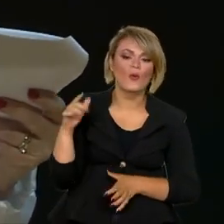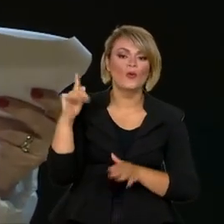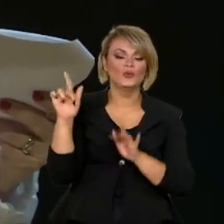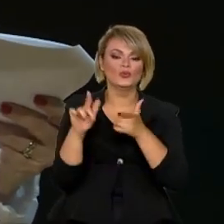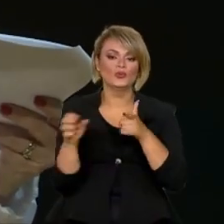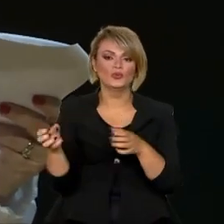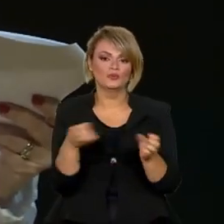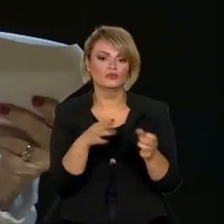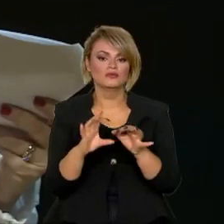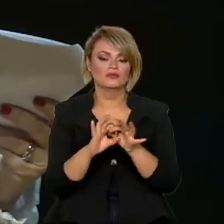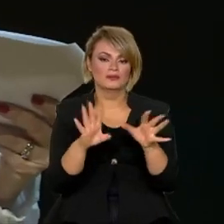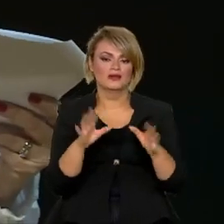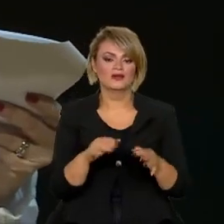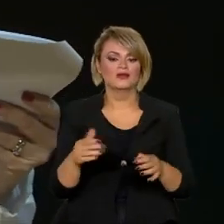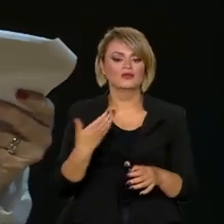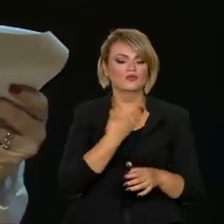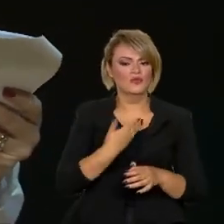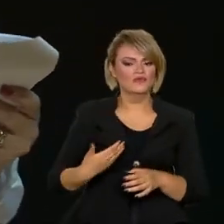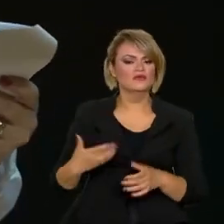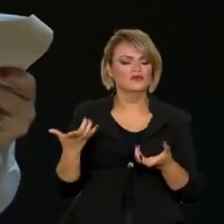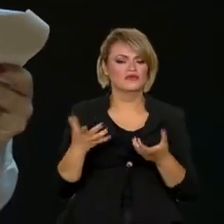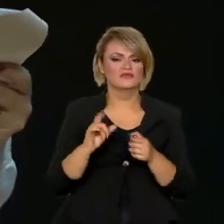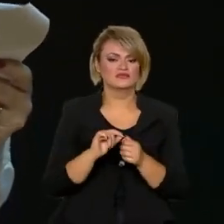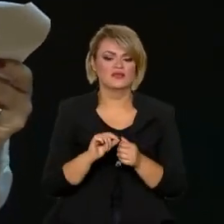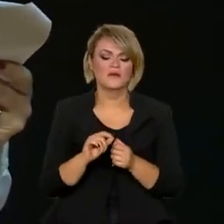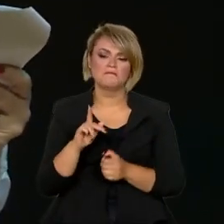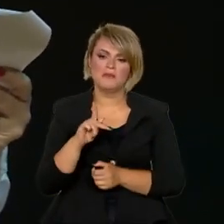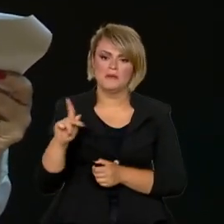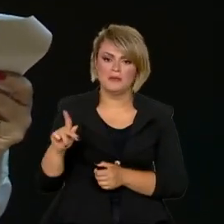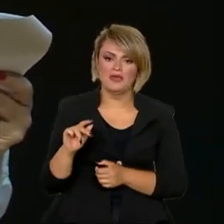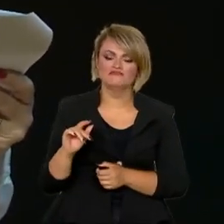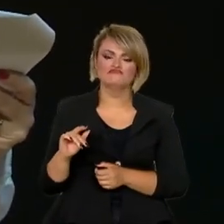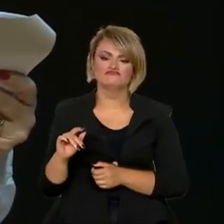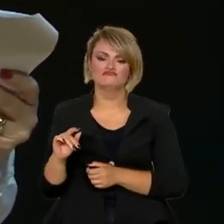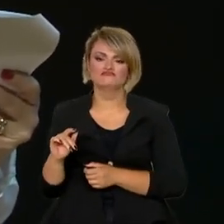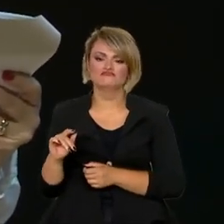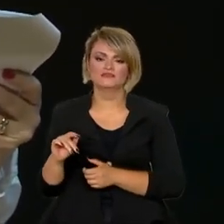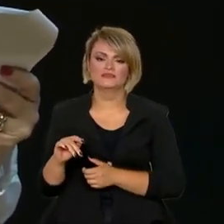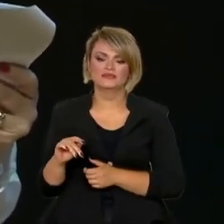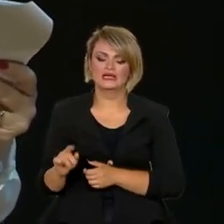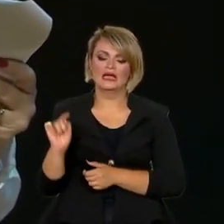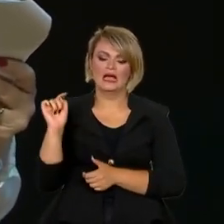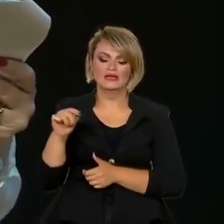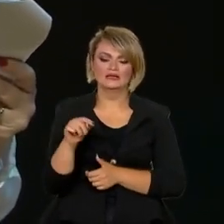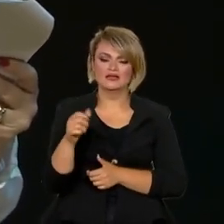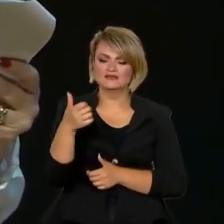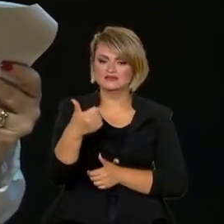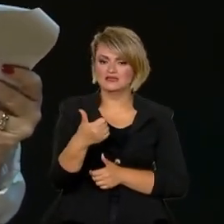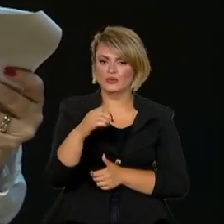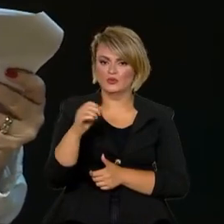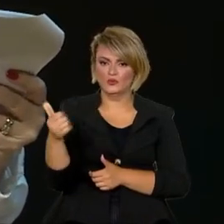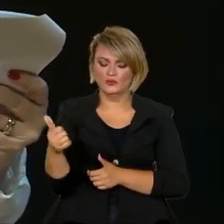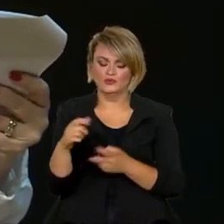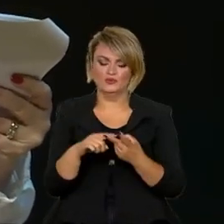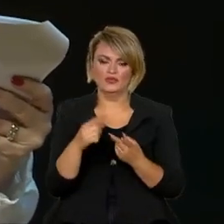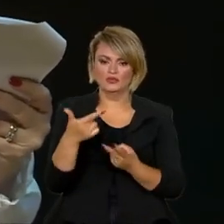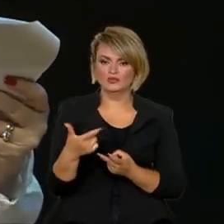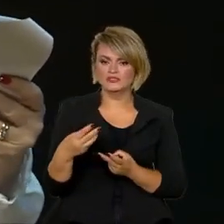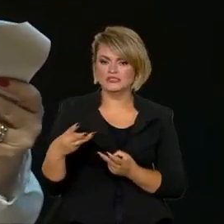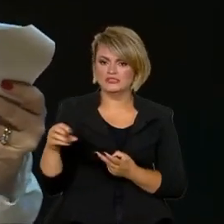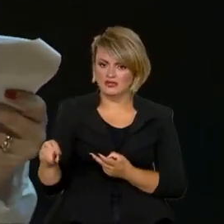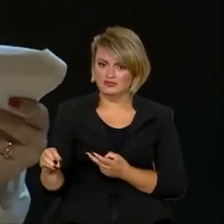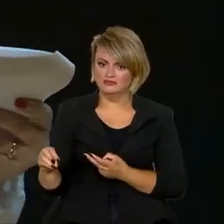concessões que o governo pretende fazer, ou PPPs, no caso aí da 101 e da